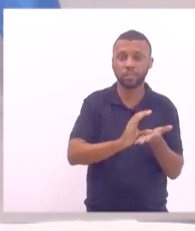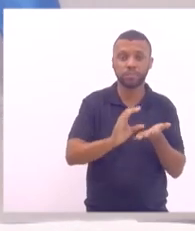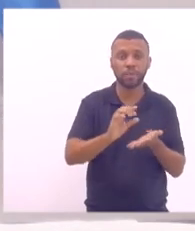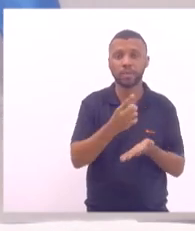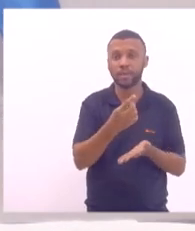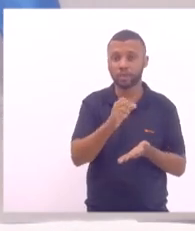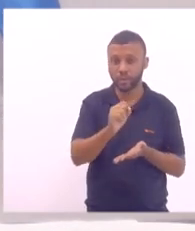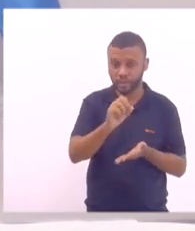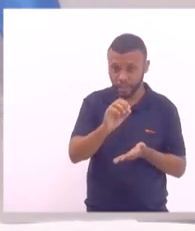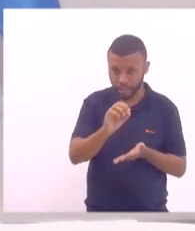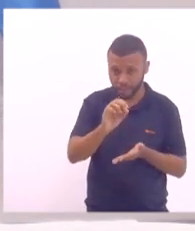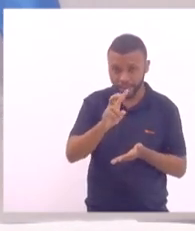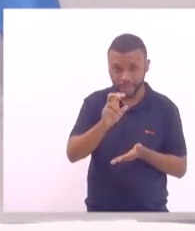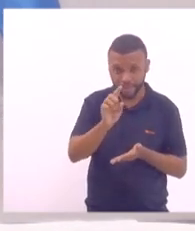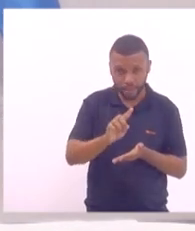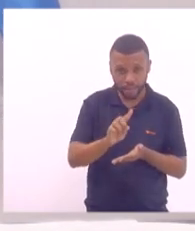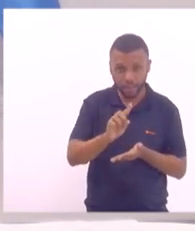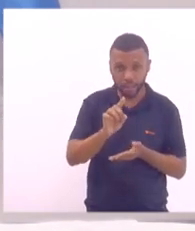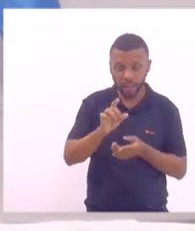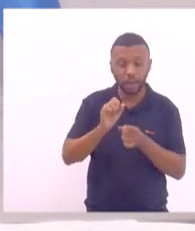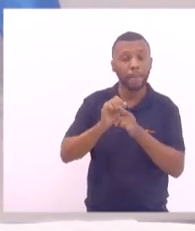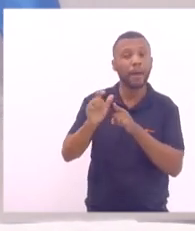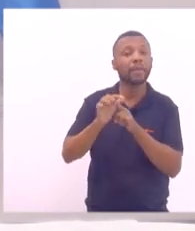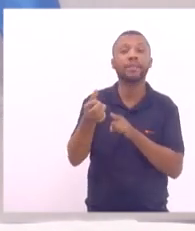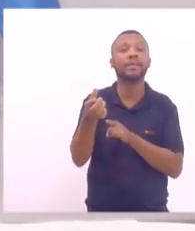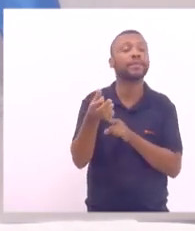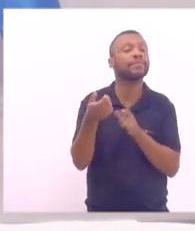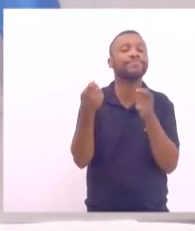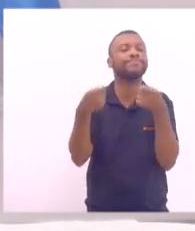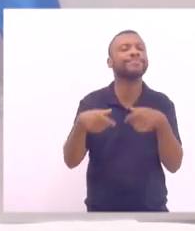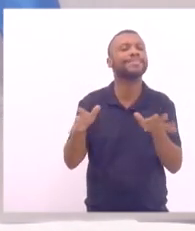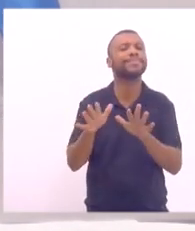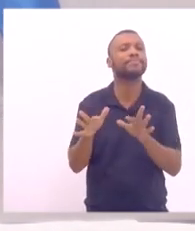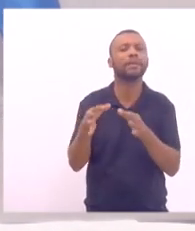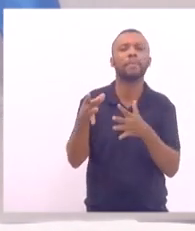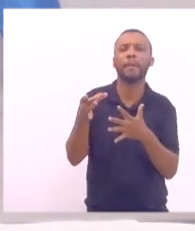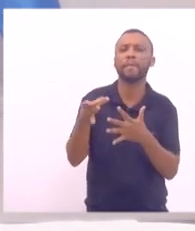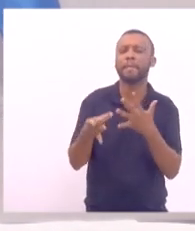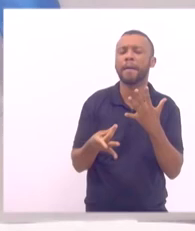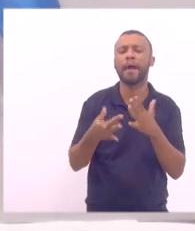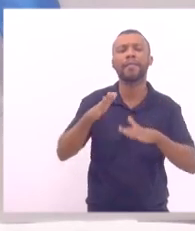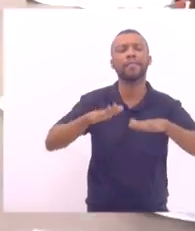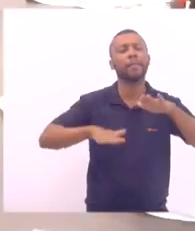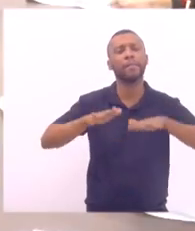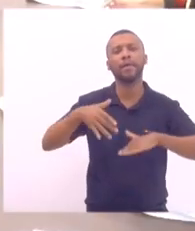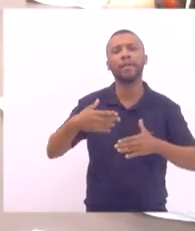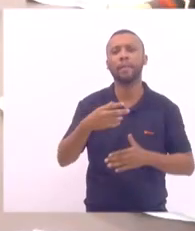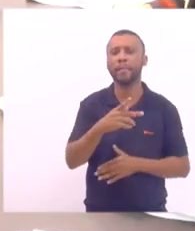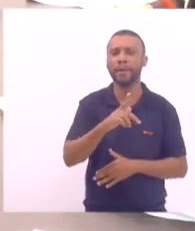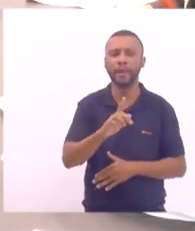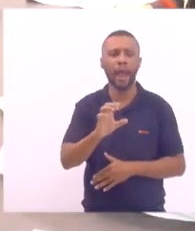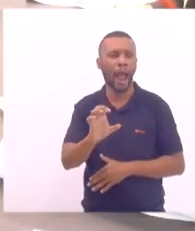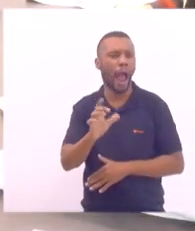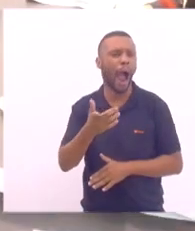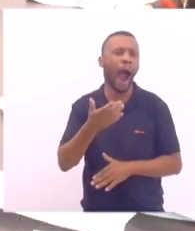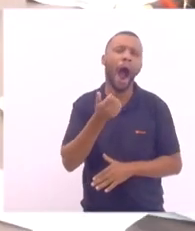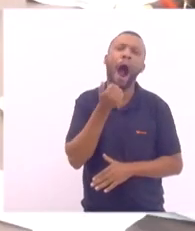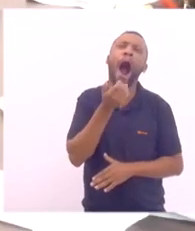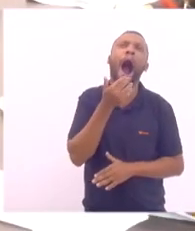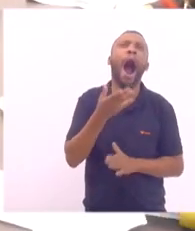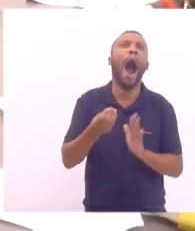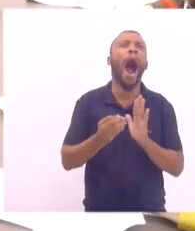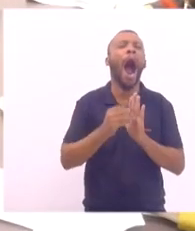Chega lá, só parcela em 6. Então não tem muita. Isso vai depender só da procuradoria. Não adianta estar em